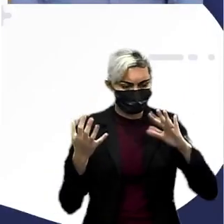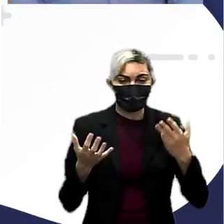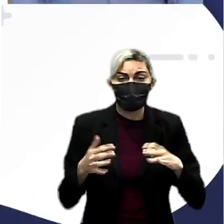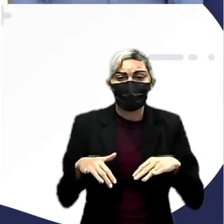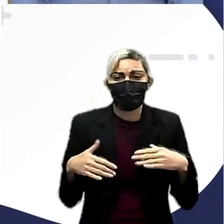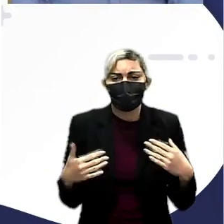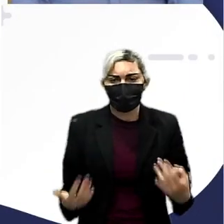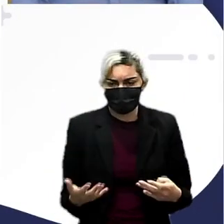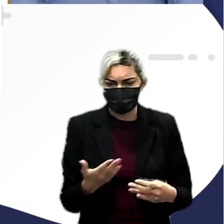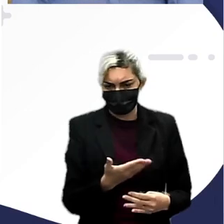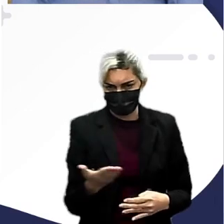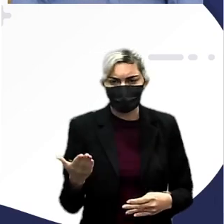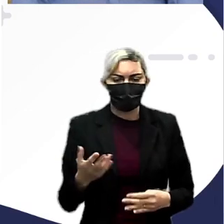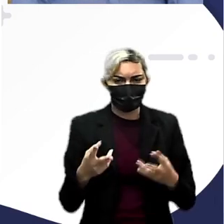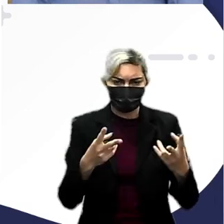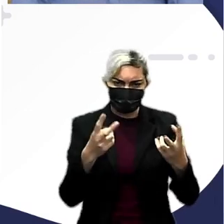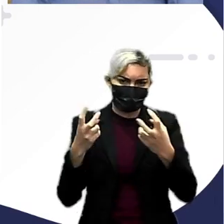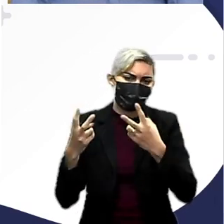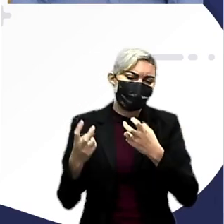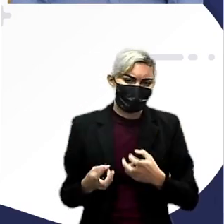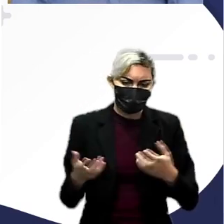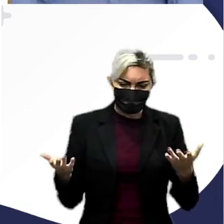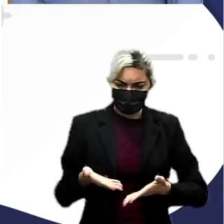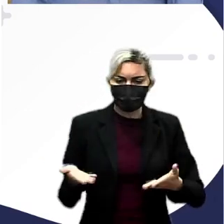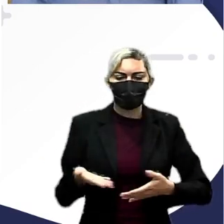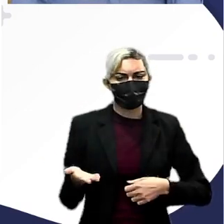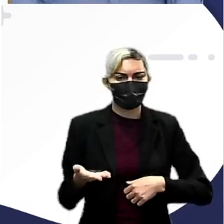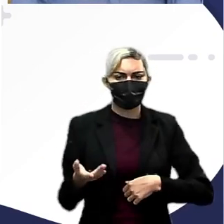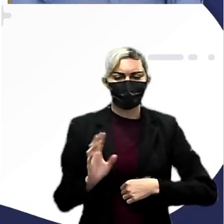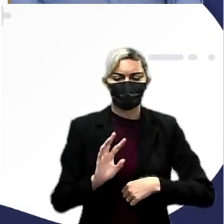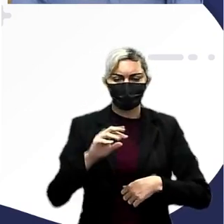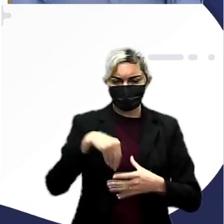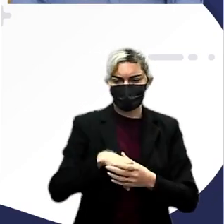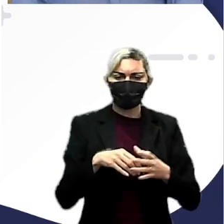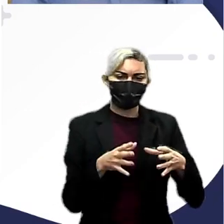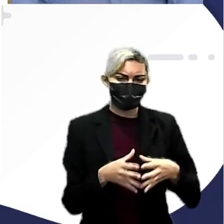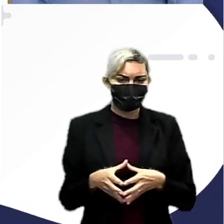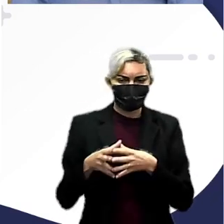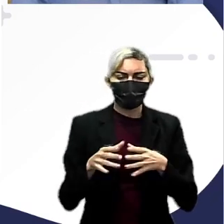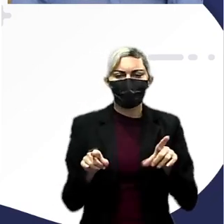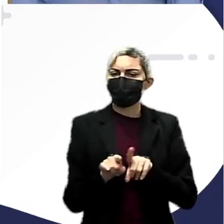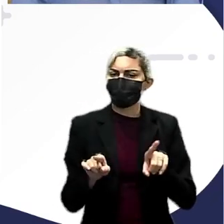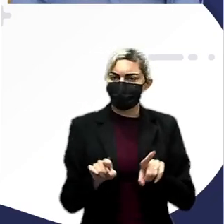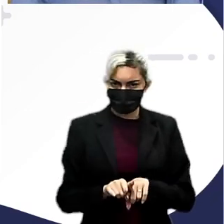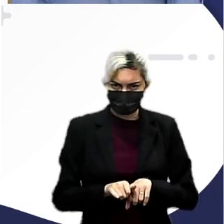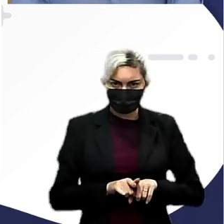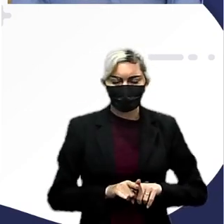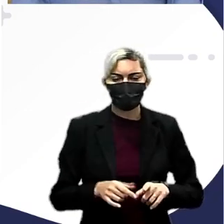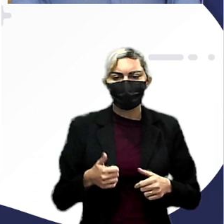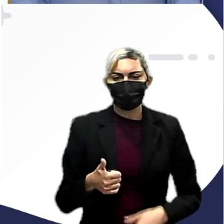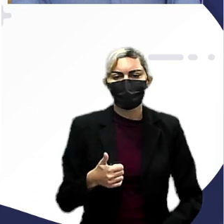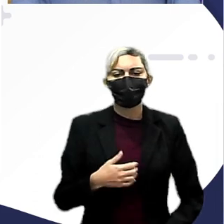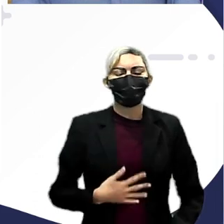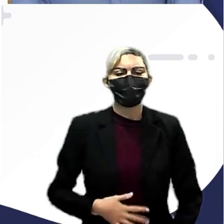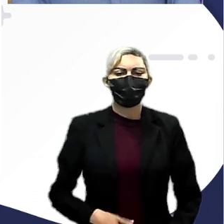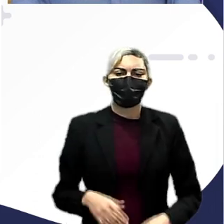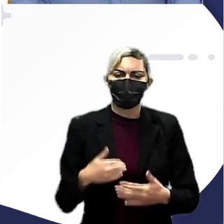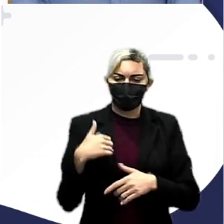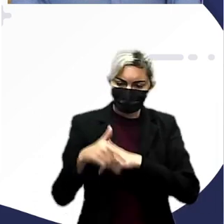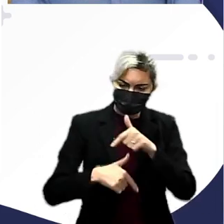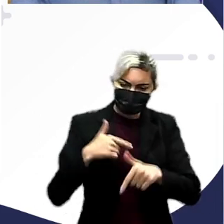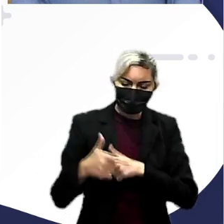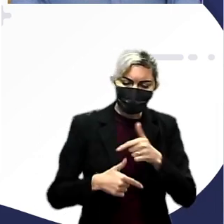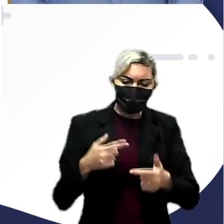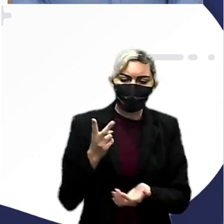Então, isso é o que se persegue hoje em dia dentro das organizações também, tá? E